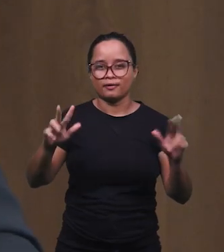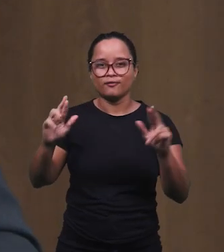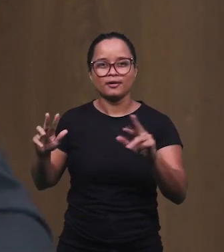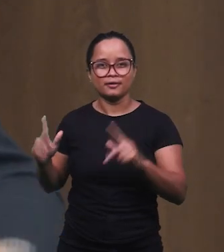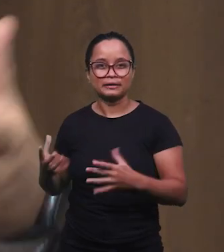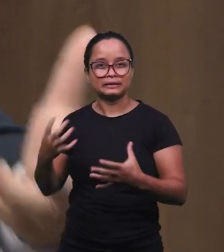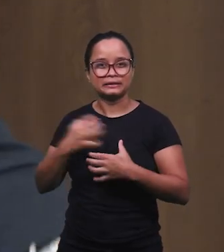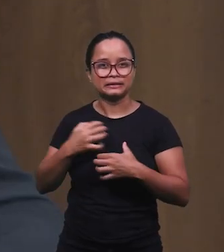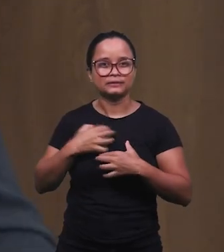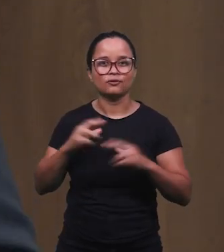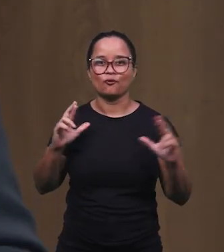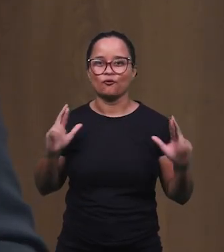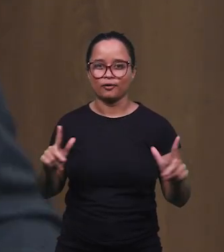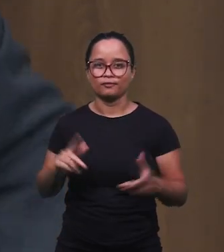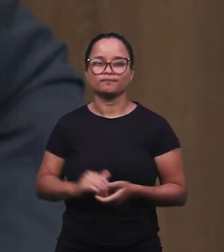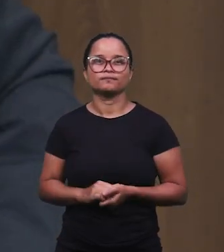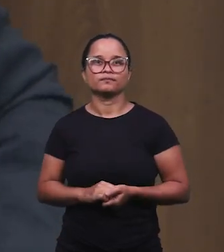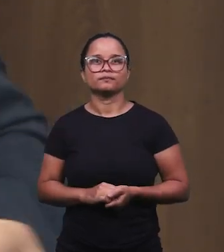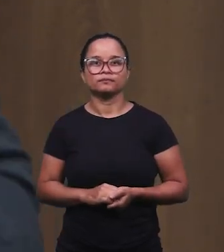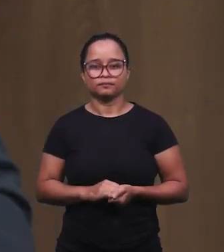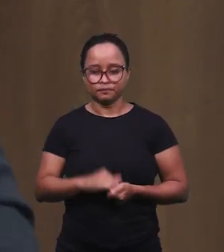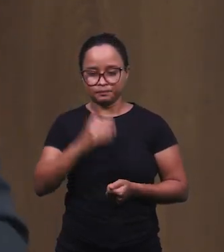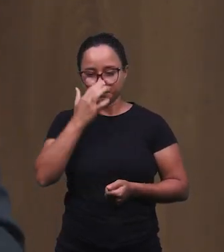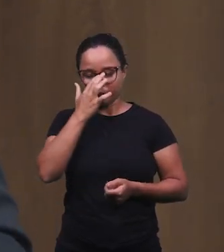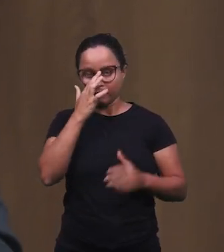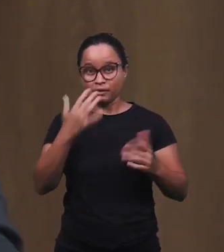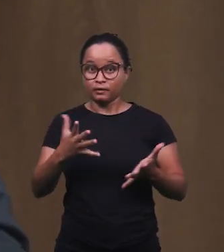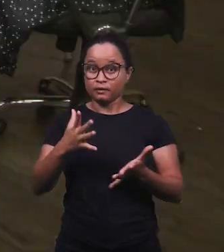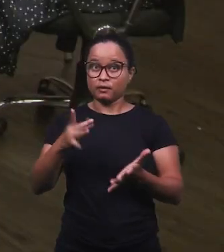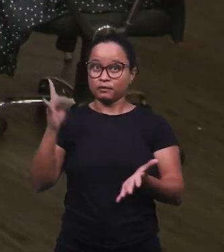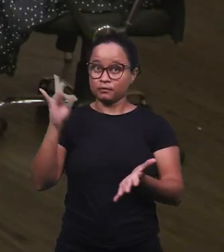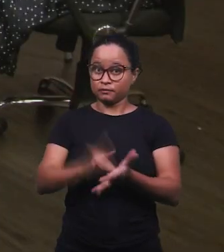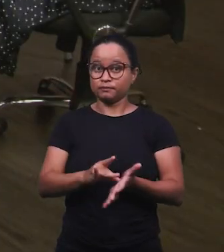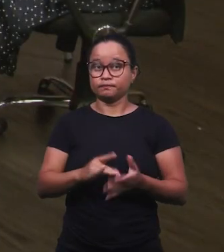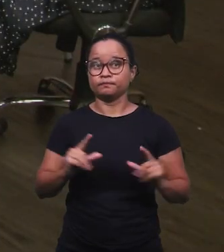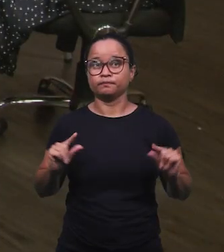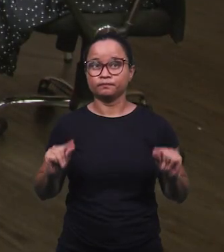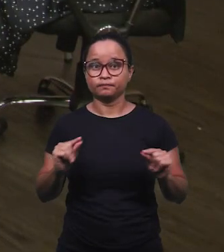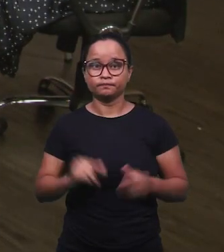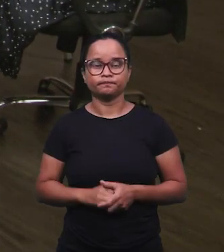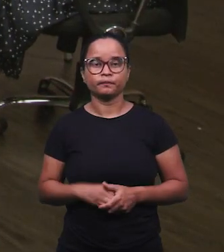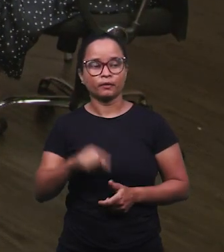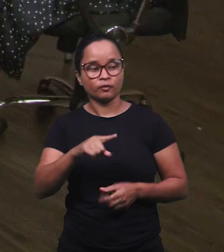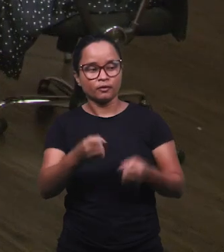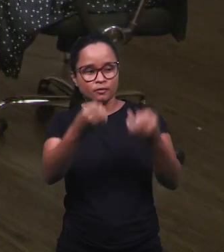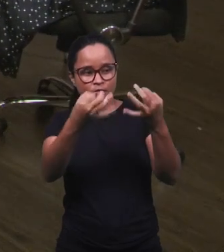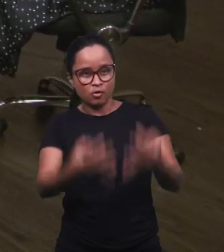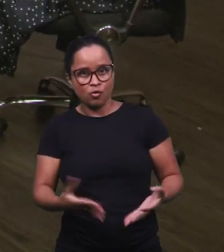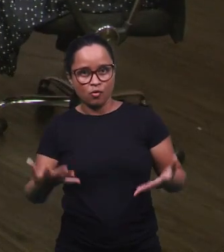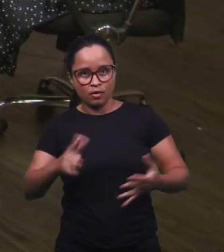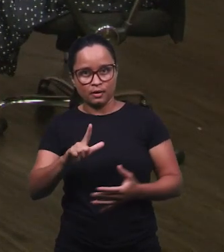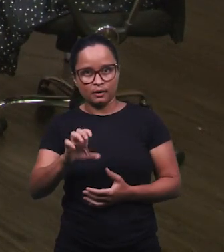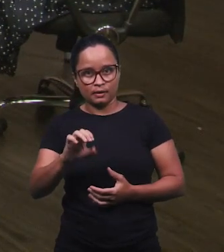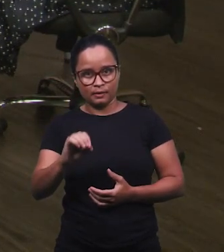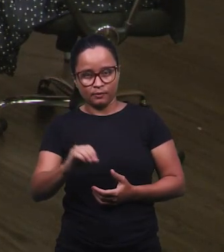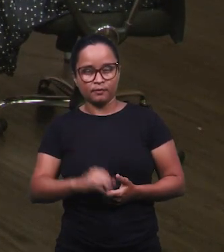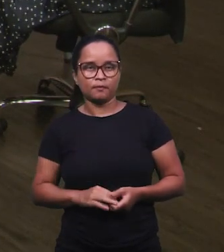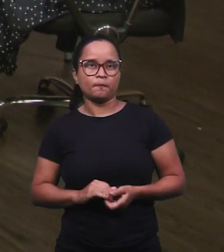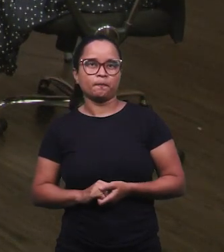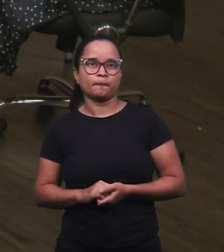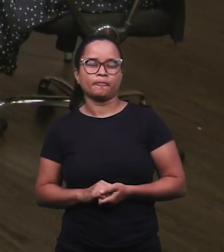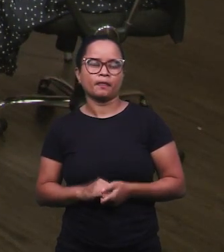para falar de formas diferentes. Há uma realidade nisso que você falou, Léo,